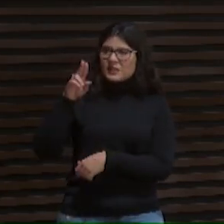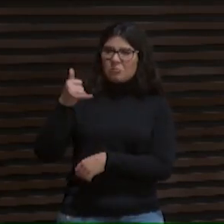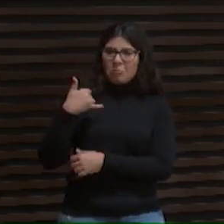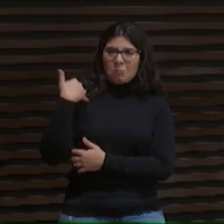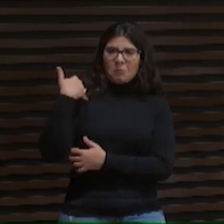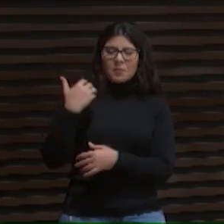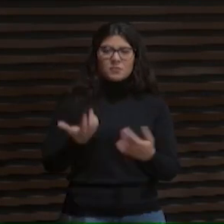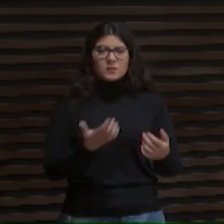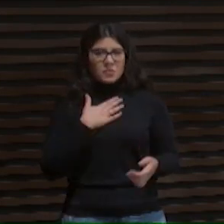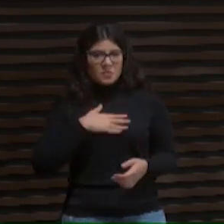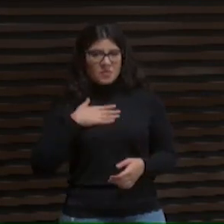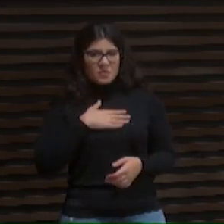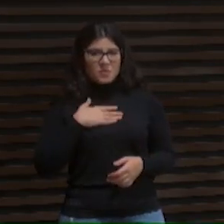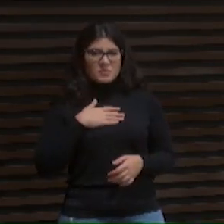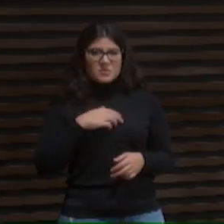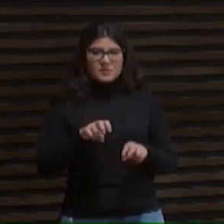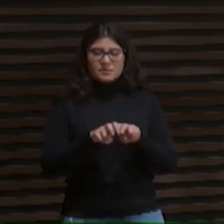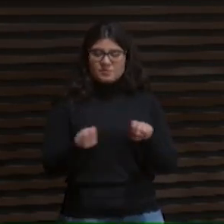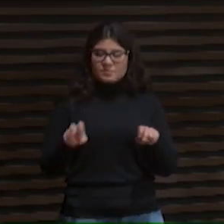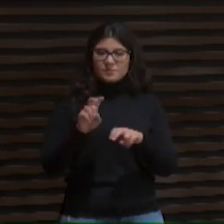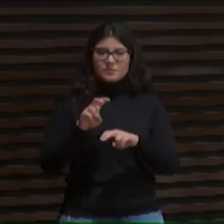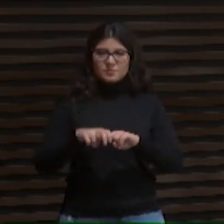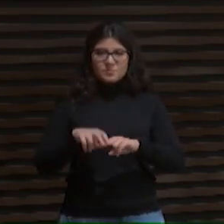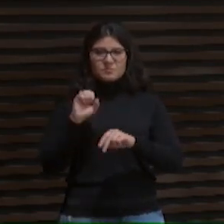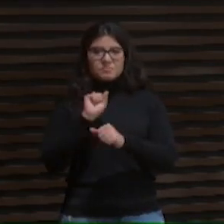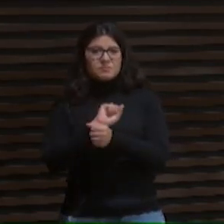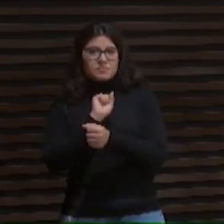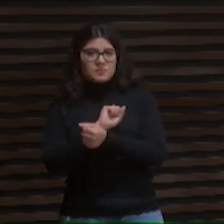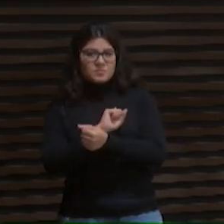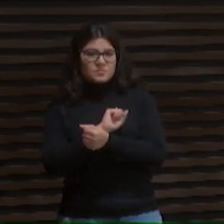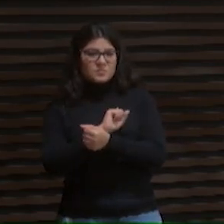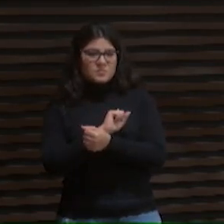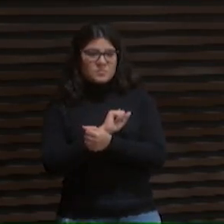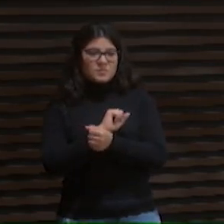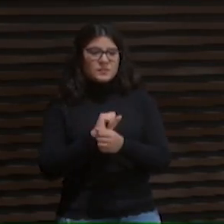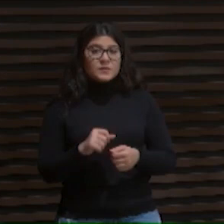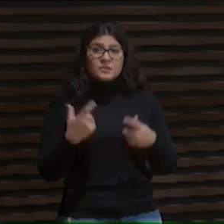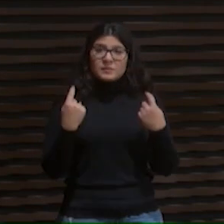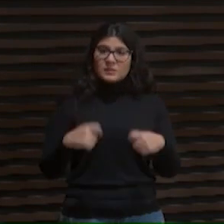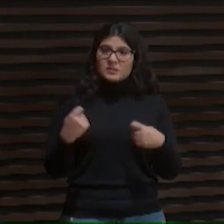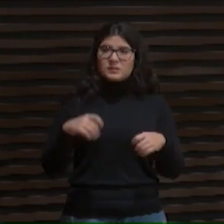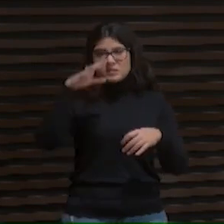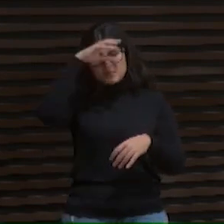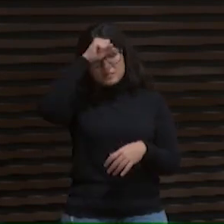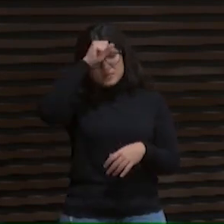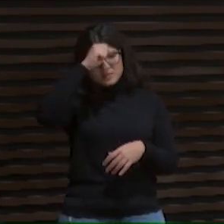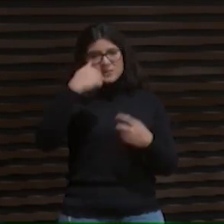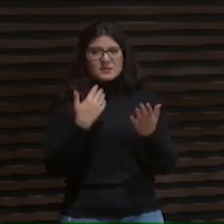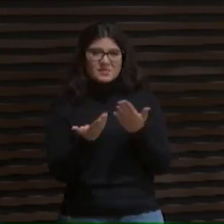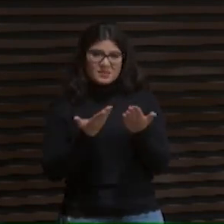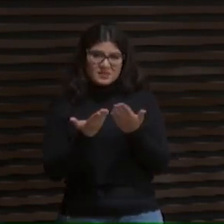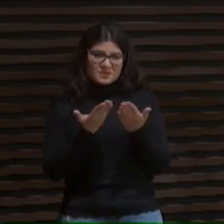ser servido, em Cristo Jesus, vai se voltar para fora e aprender a servir.